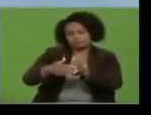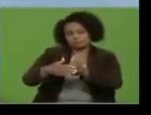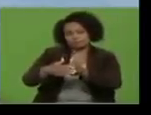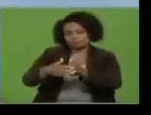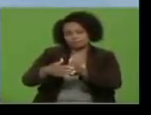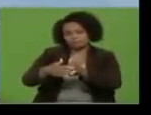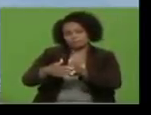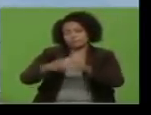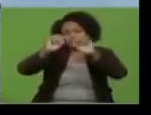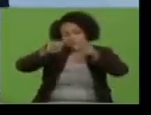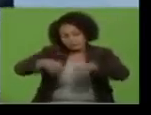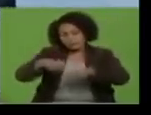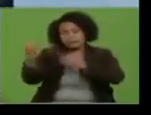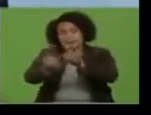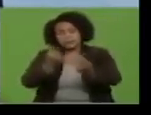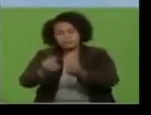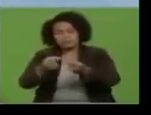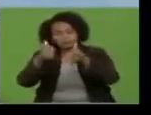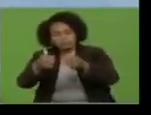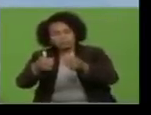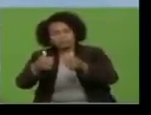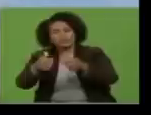as condições adequadas para o seu funcionamento.